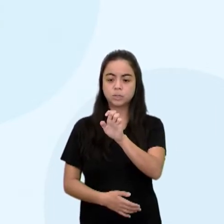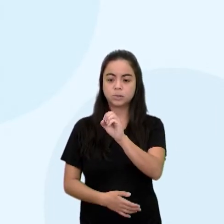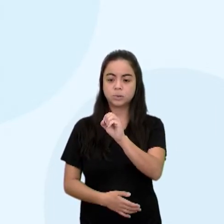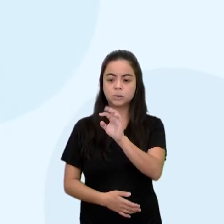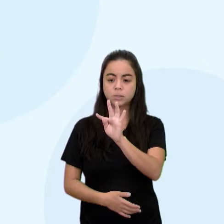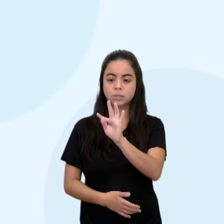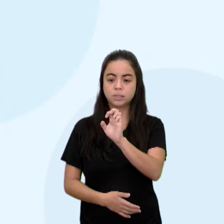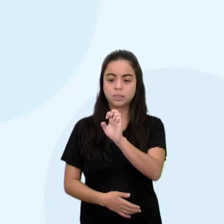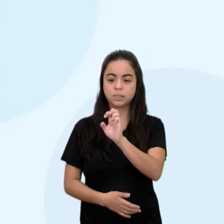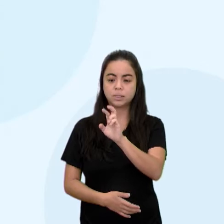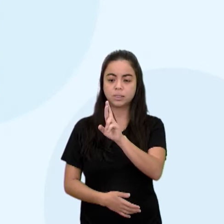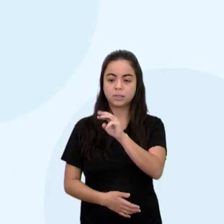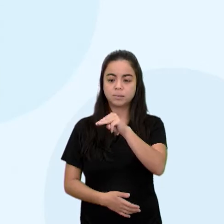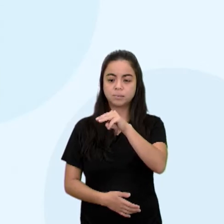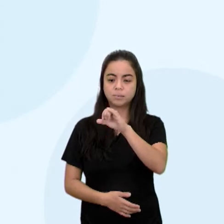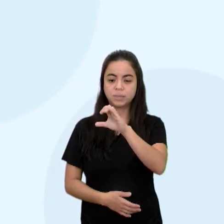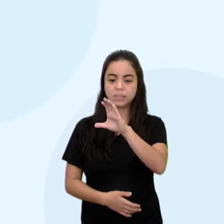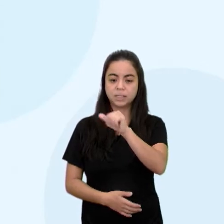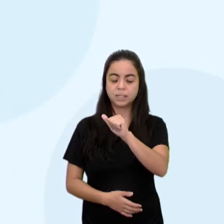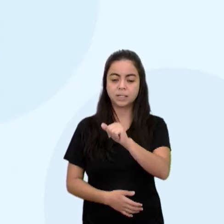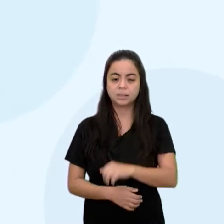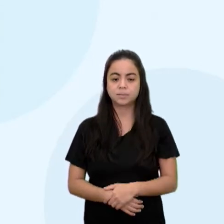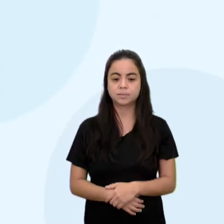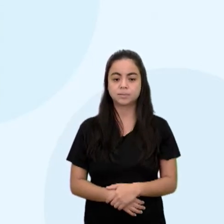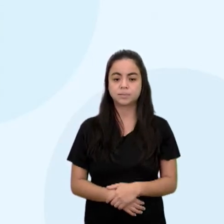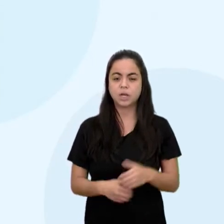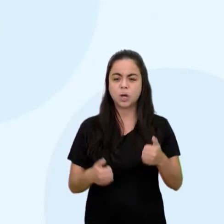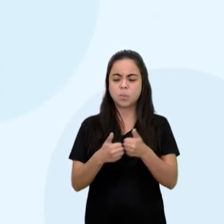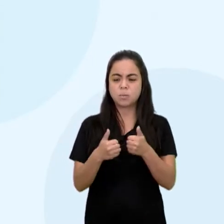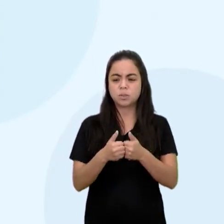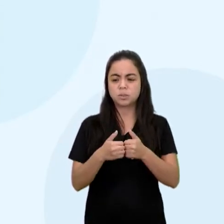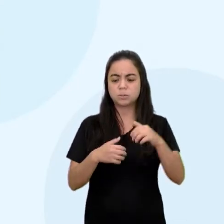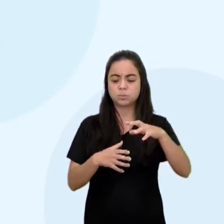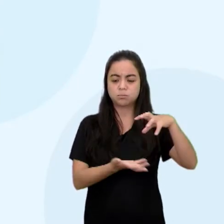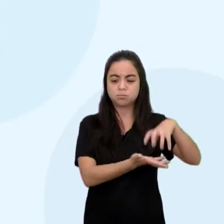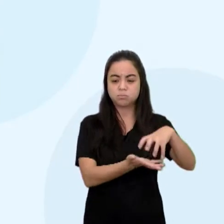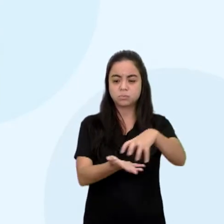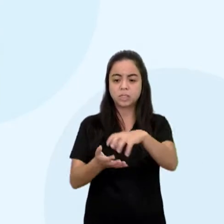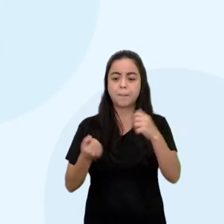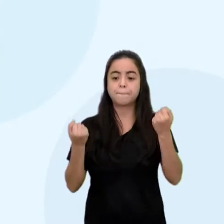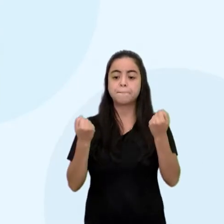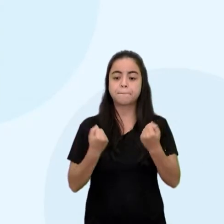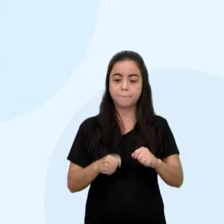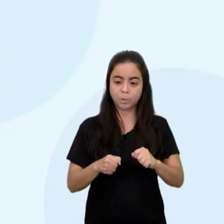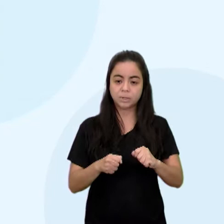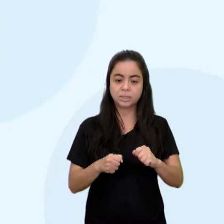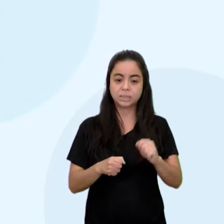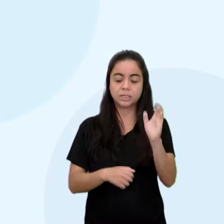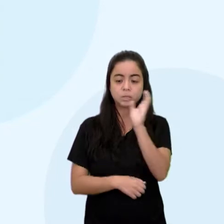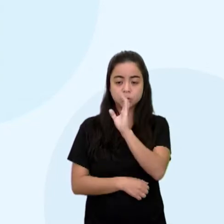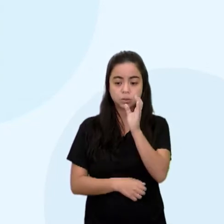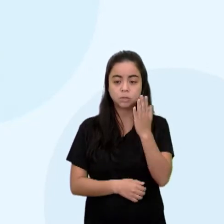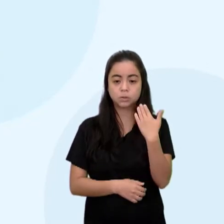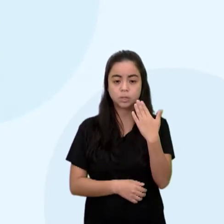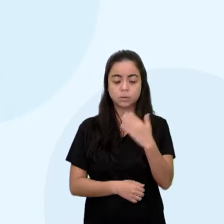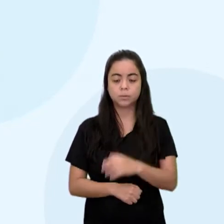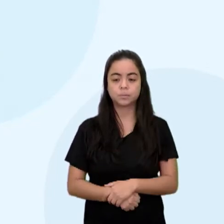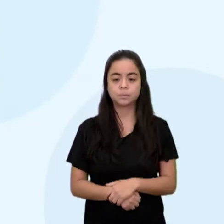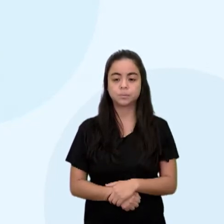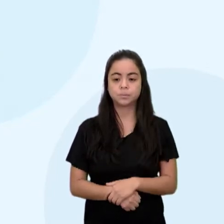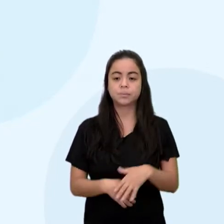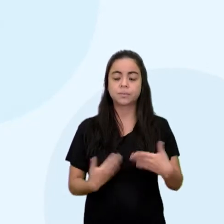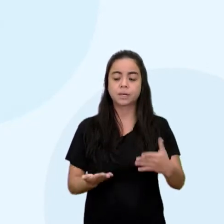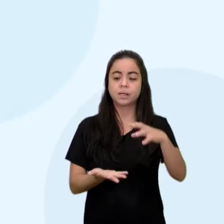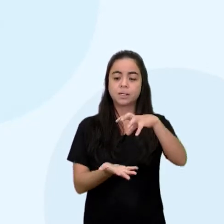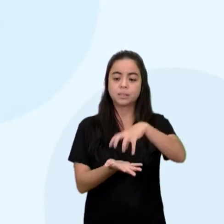fica sobre o solo, né? Próximo dessa região aí, onde tem potencialidade de calor. Bom, na central,